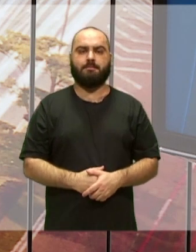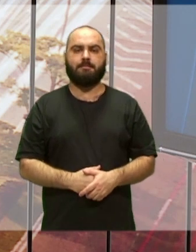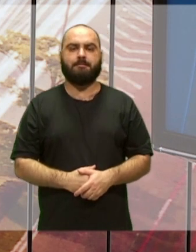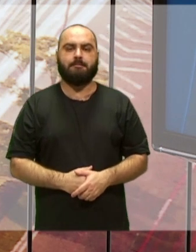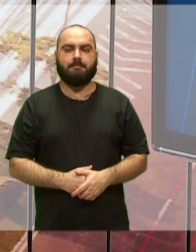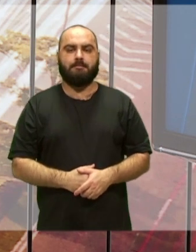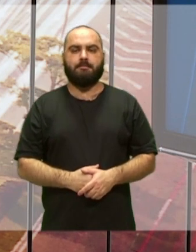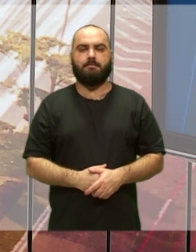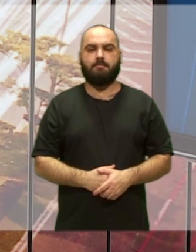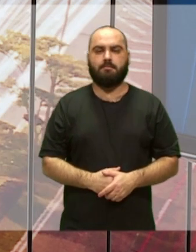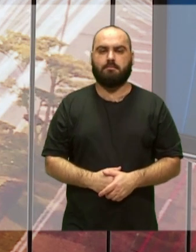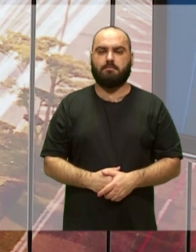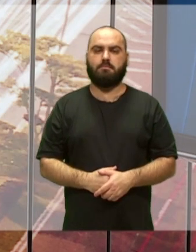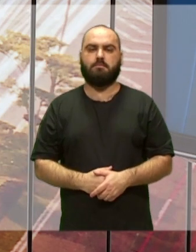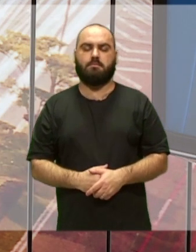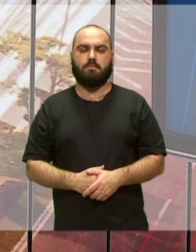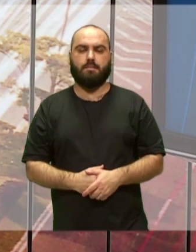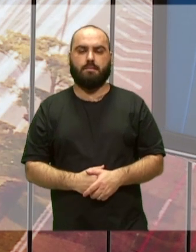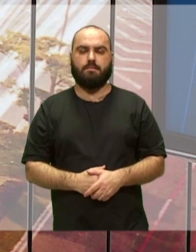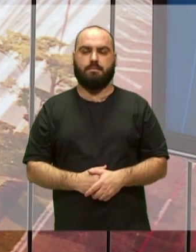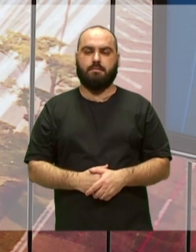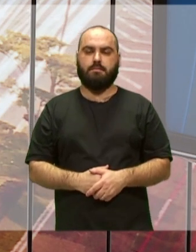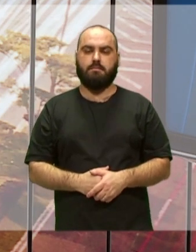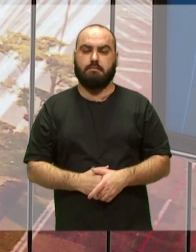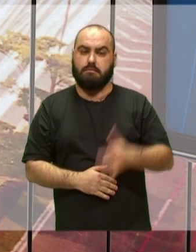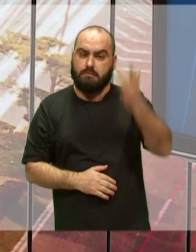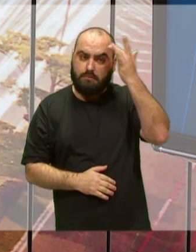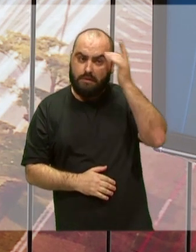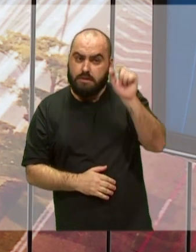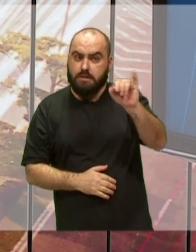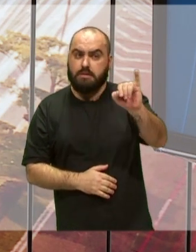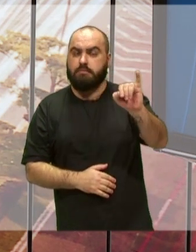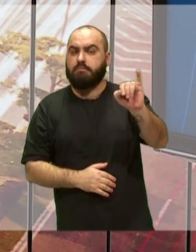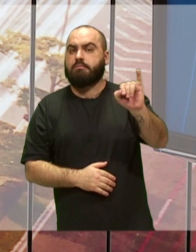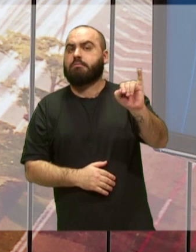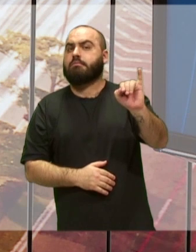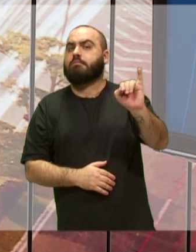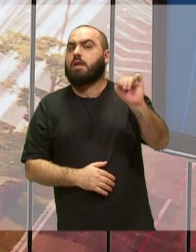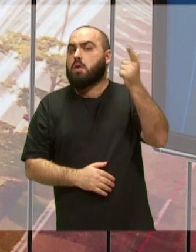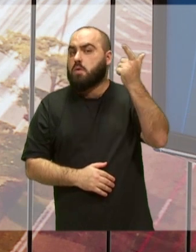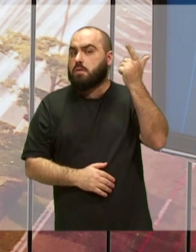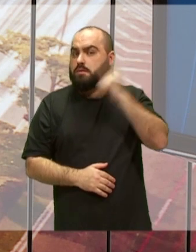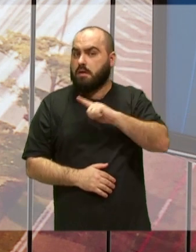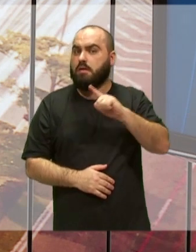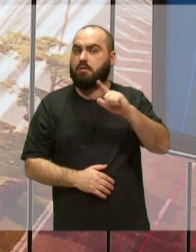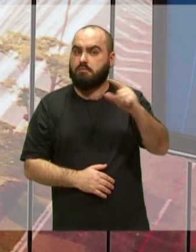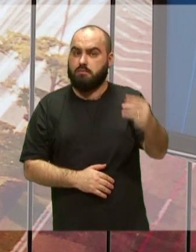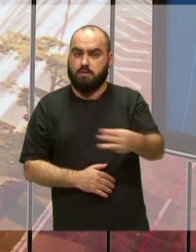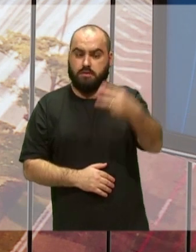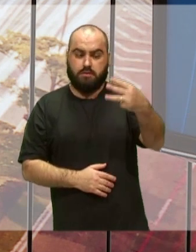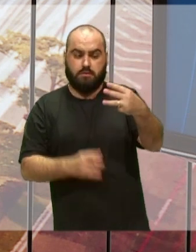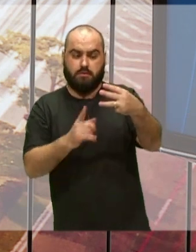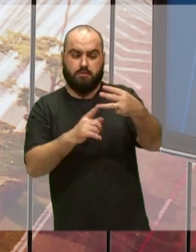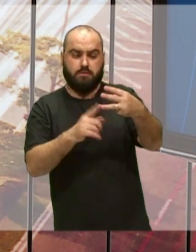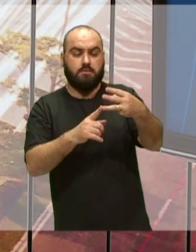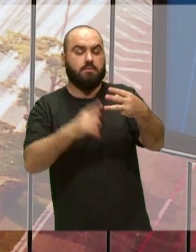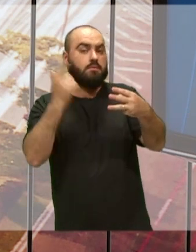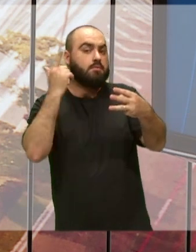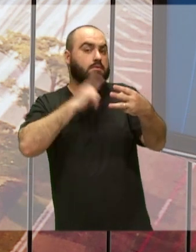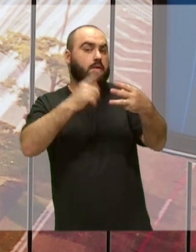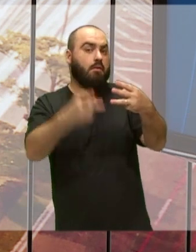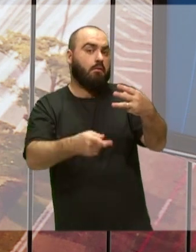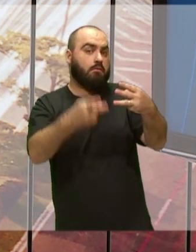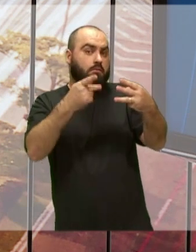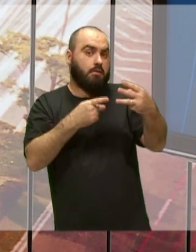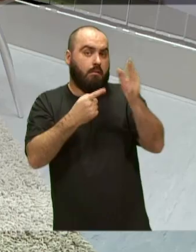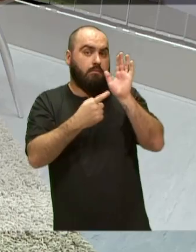remotamente ou bem de forma viva nós temos a possibilidade da terceira colocada ser convidada a apresentar